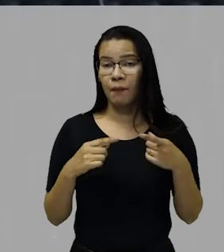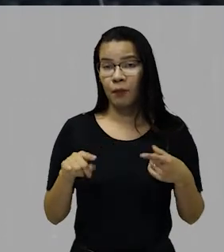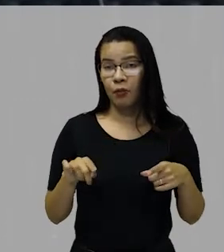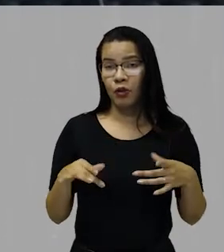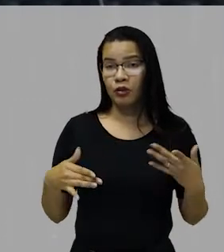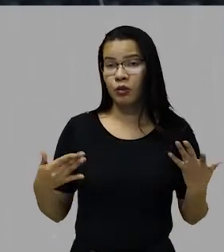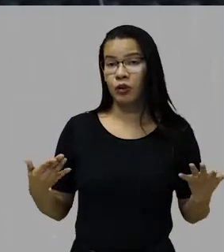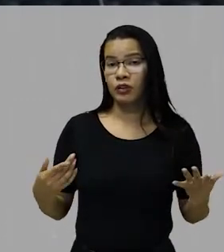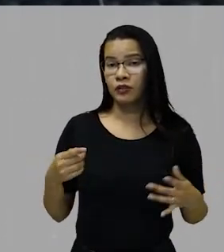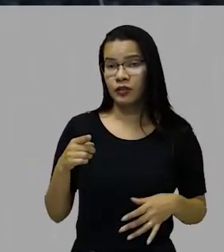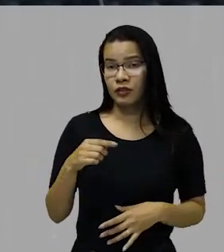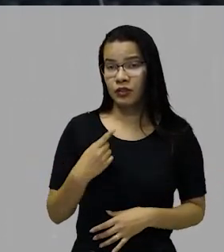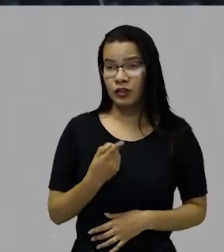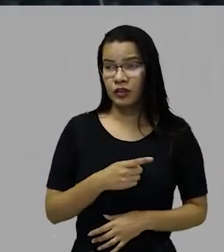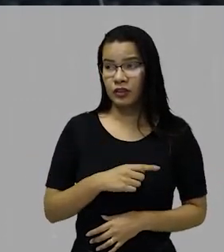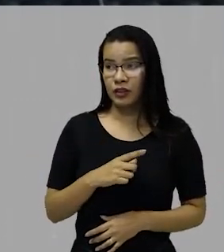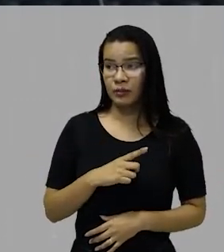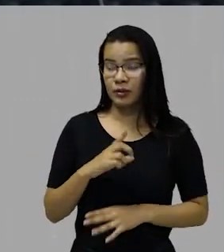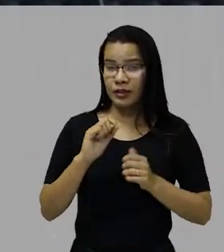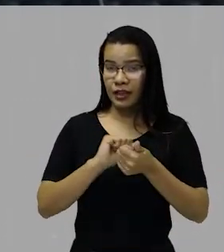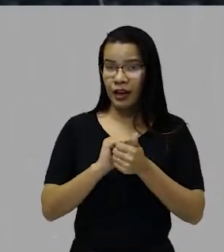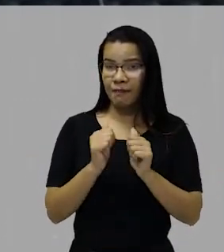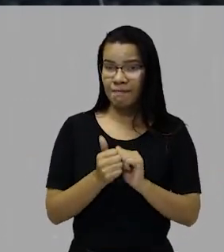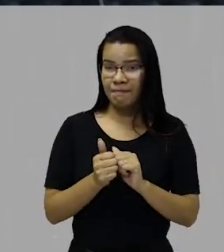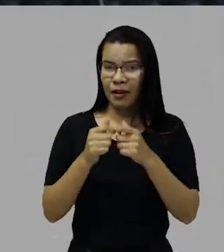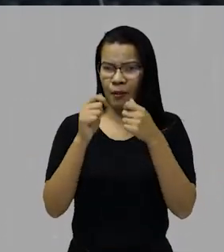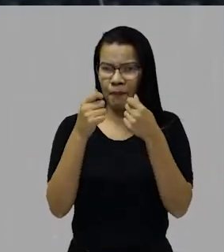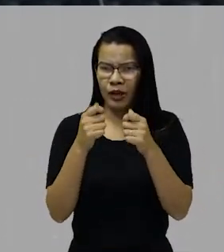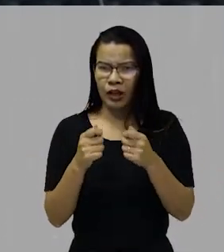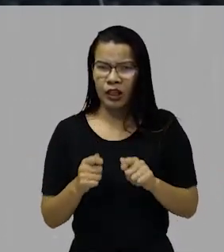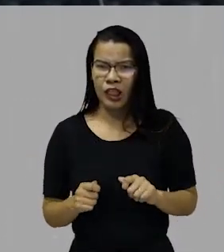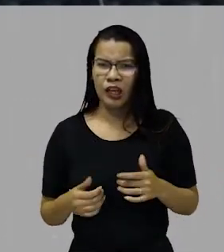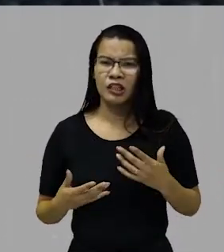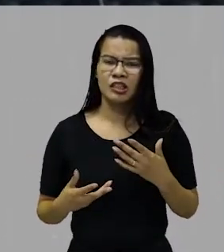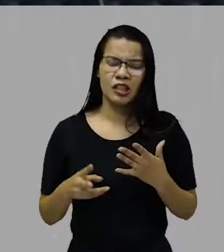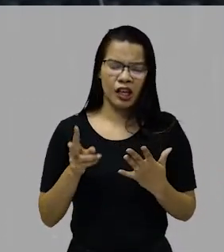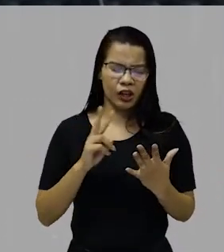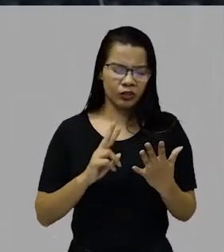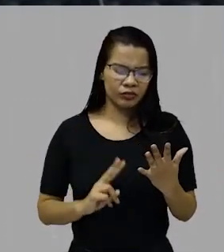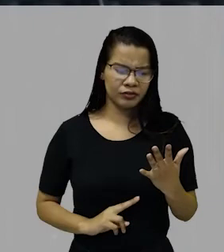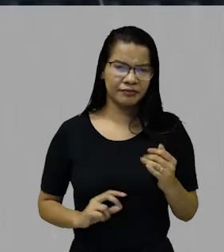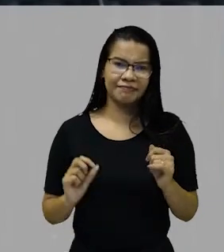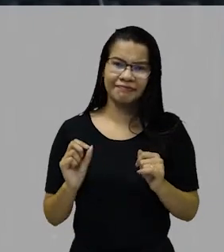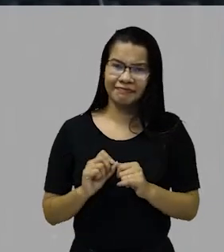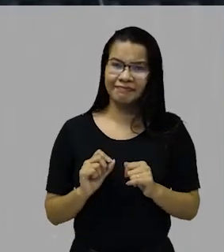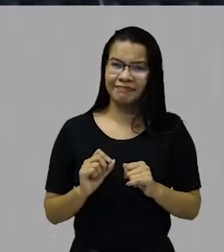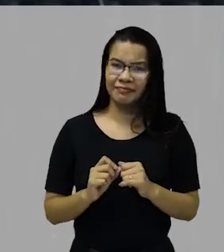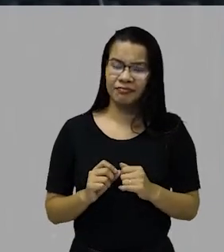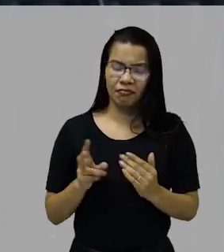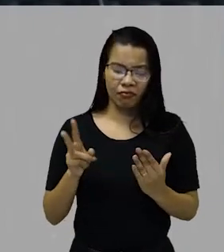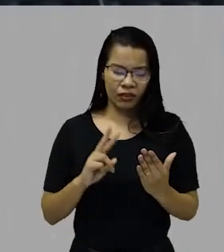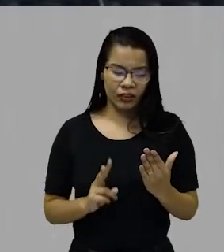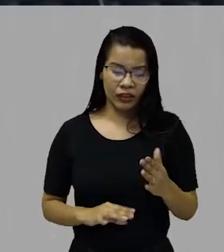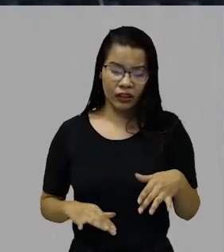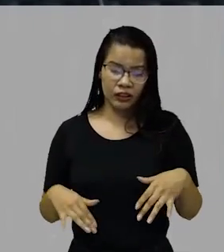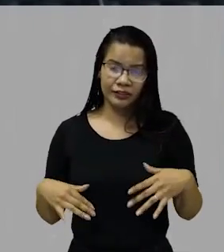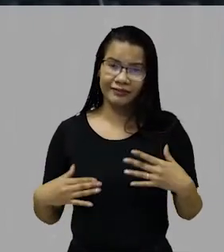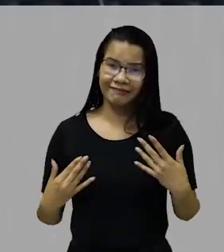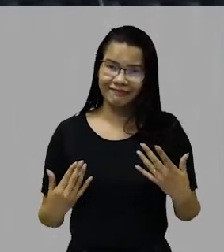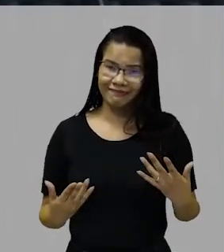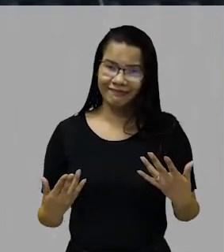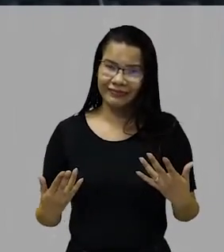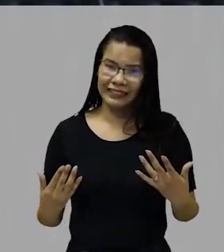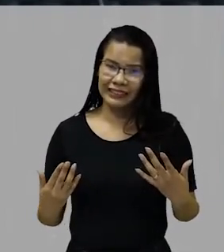tem habilidade de leitura, faz muita leitura, consequentemente esses